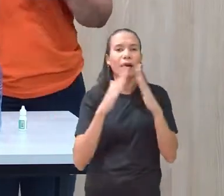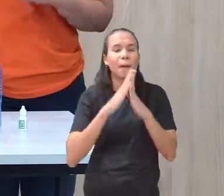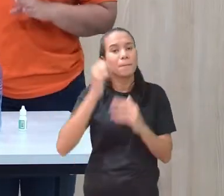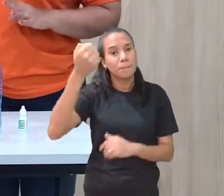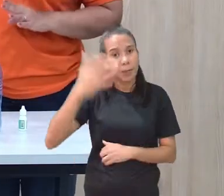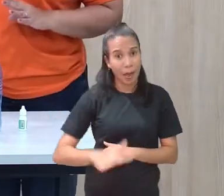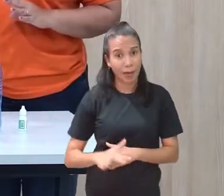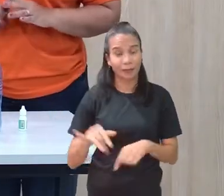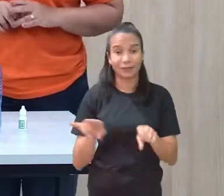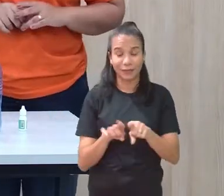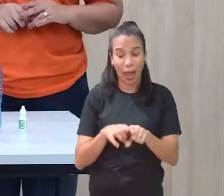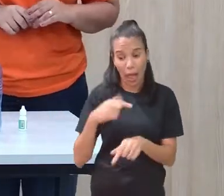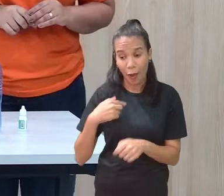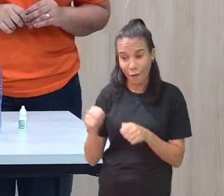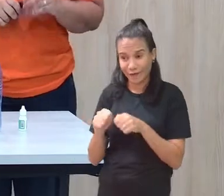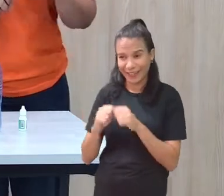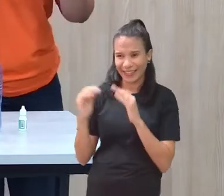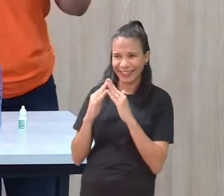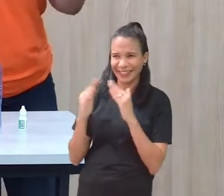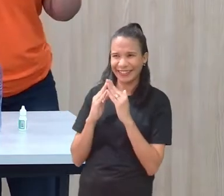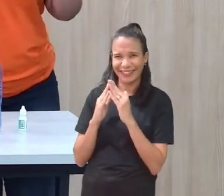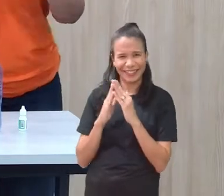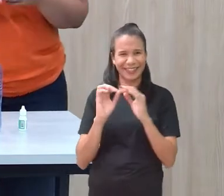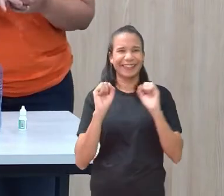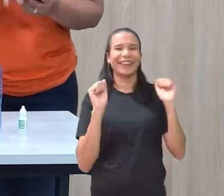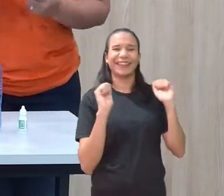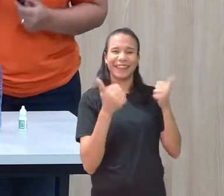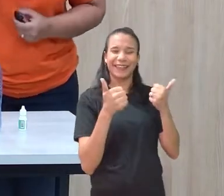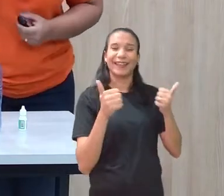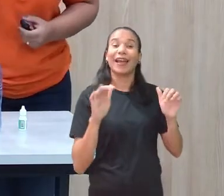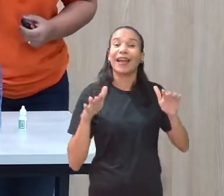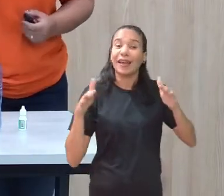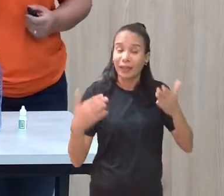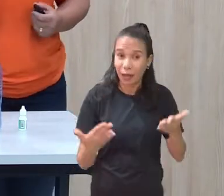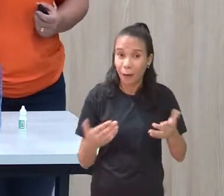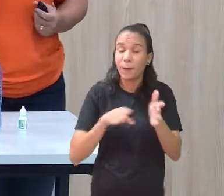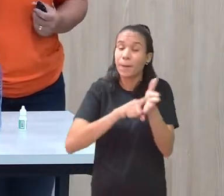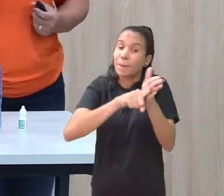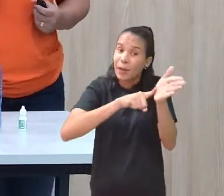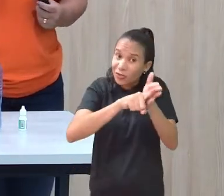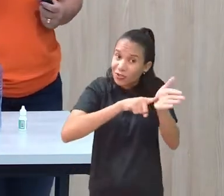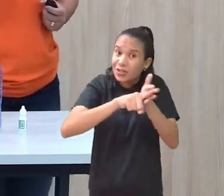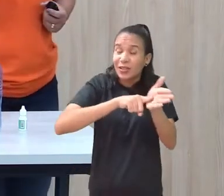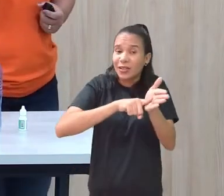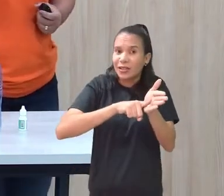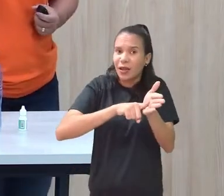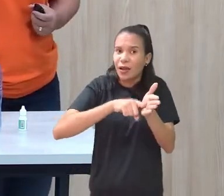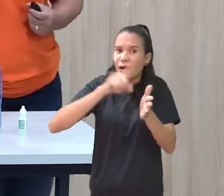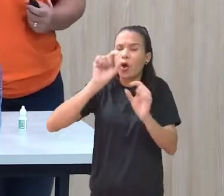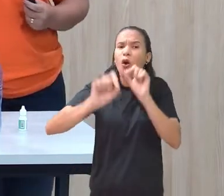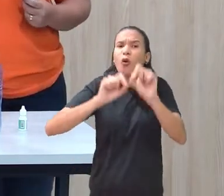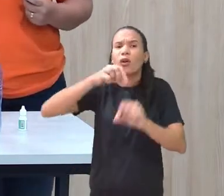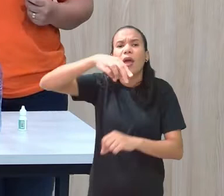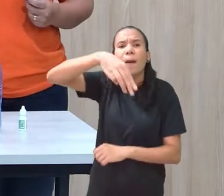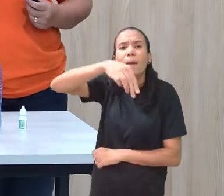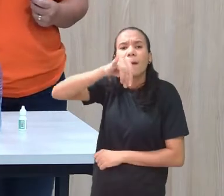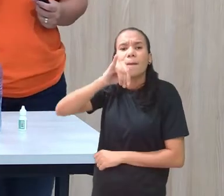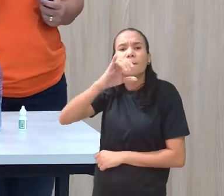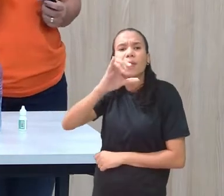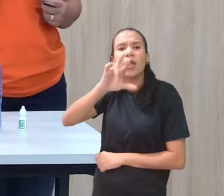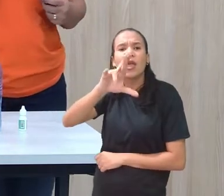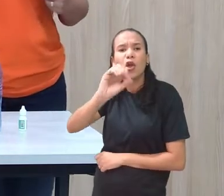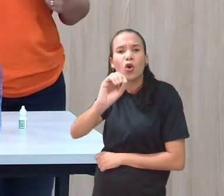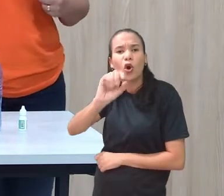baratinho também. Eu vou fazer, viu? É. Em casa. Então, pesquisa o que é microlixo. A gente